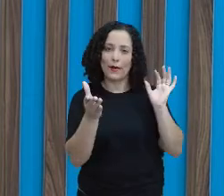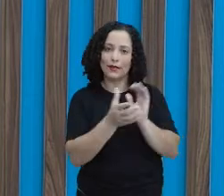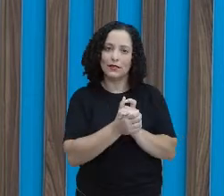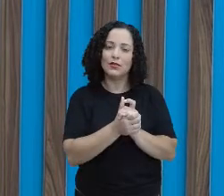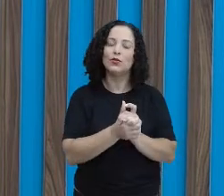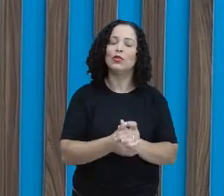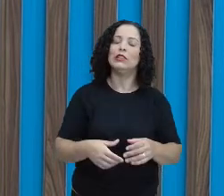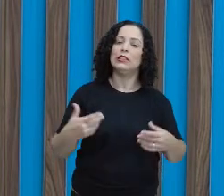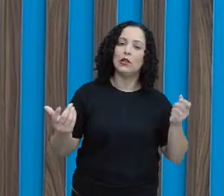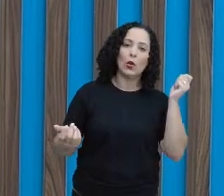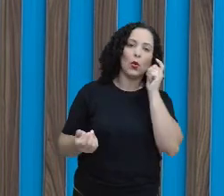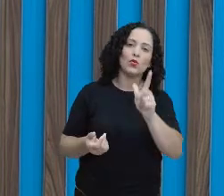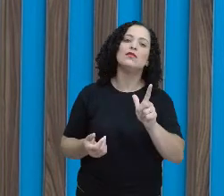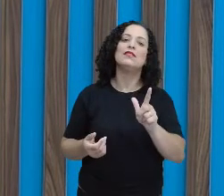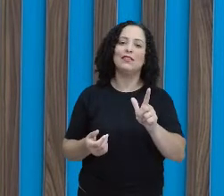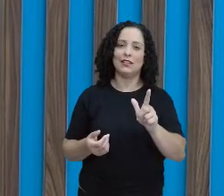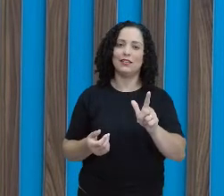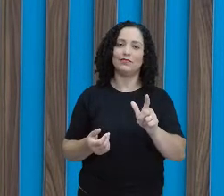primeiro prêmio, o primeiro